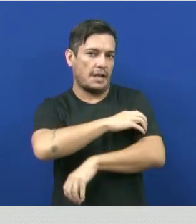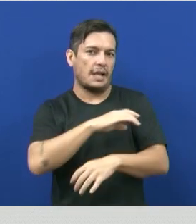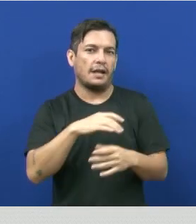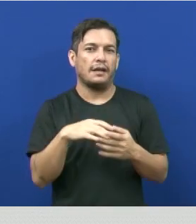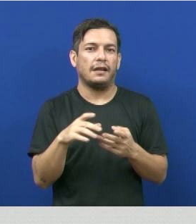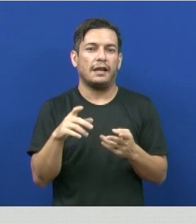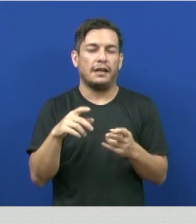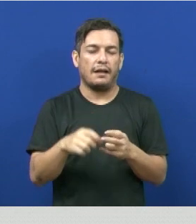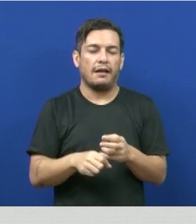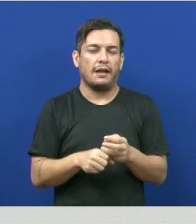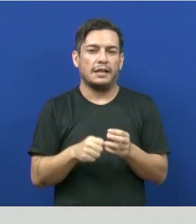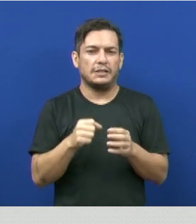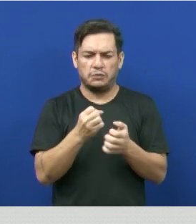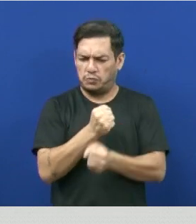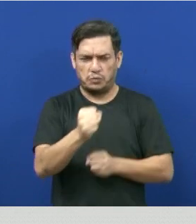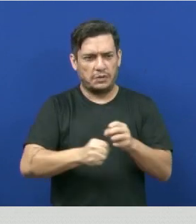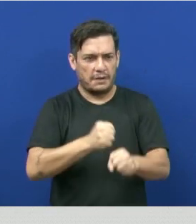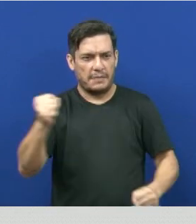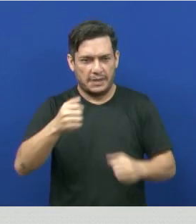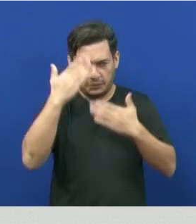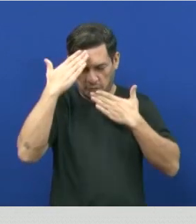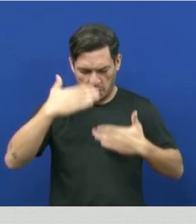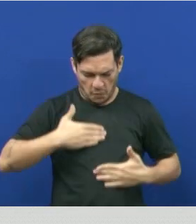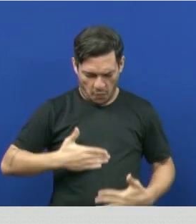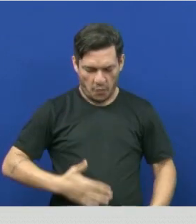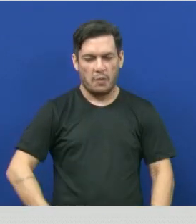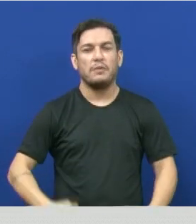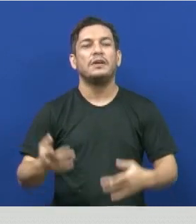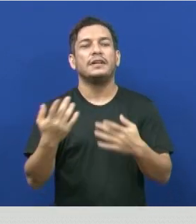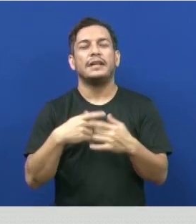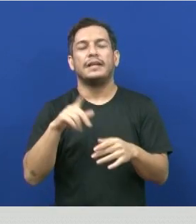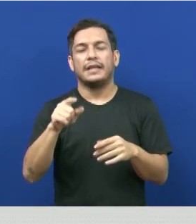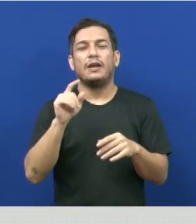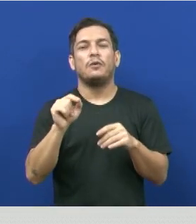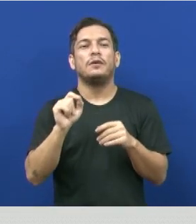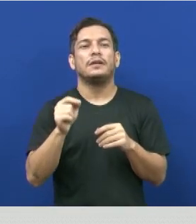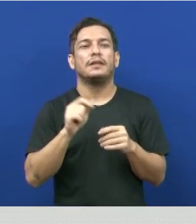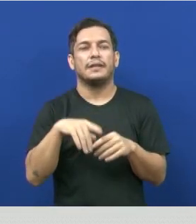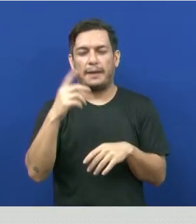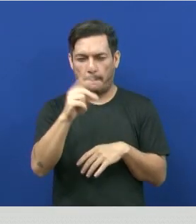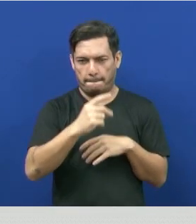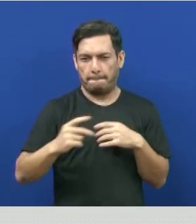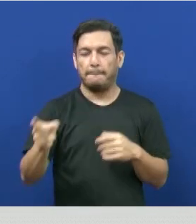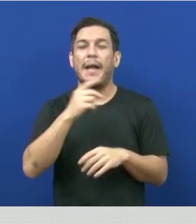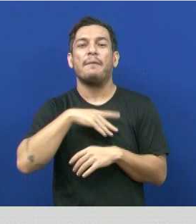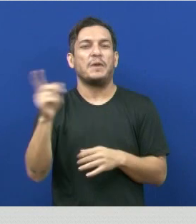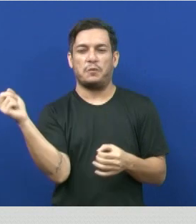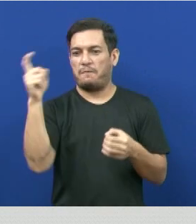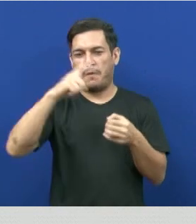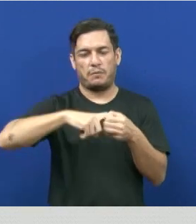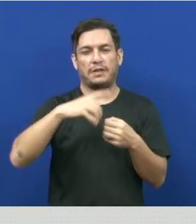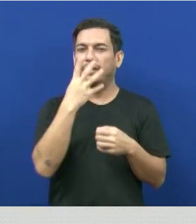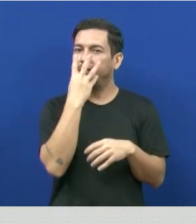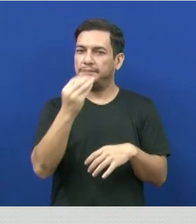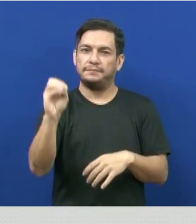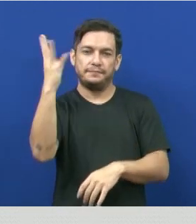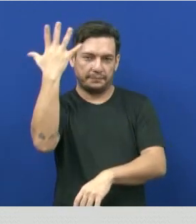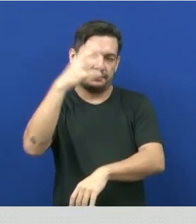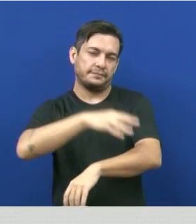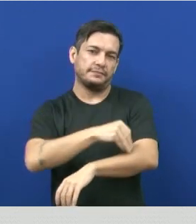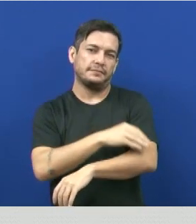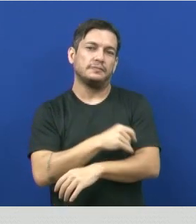perna de caça e deu uma em tudo que é simpatia para o caboco nunca mais voltar e voltar ser lobisomem